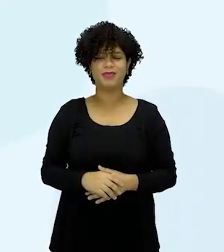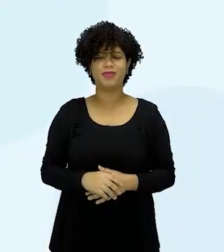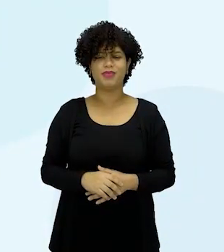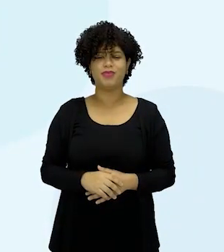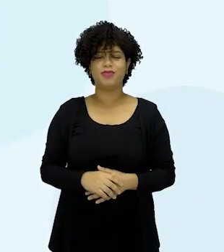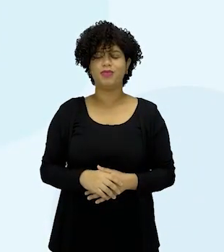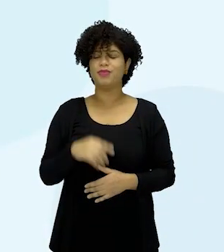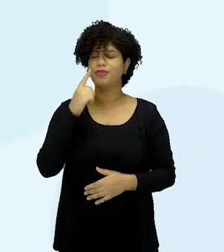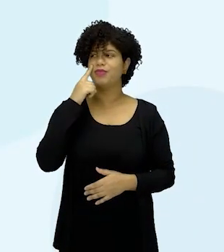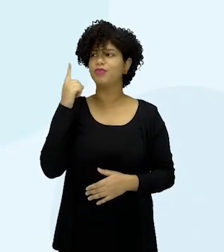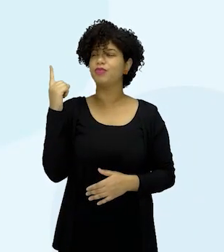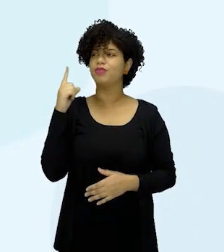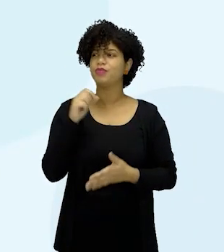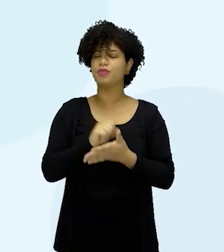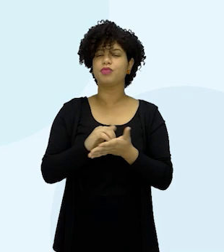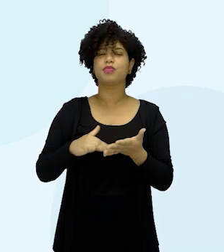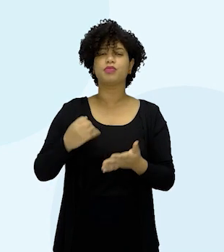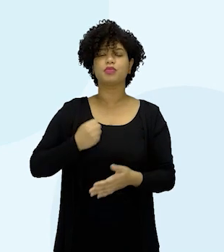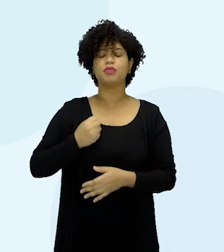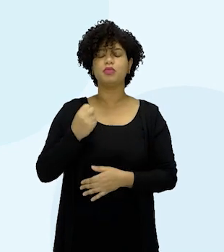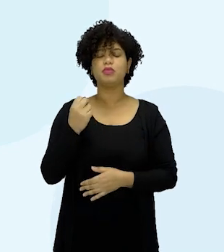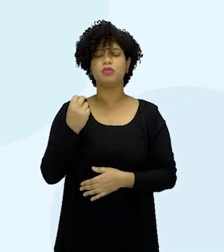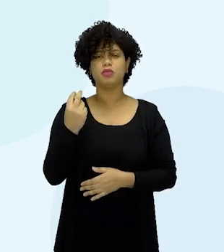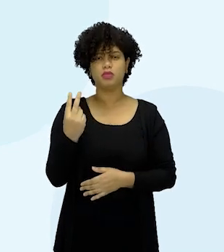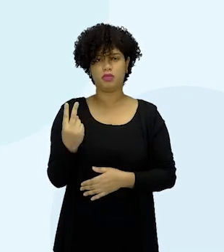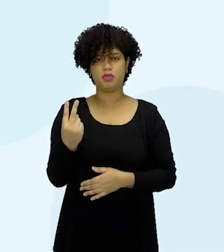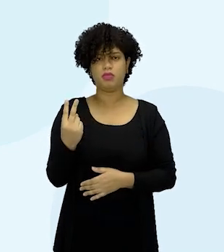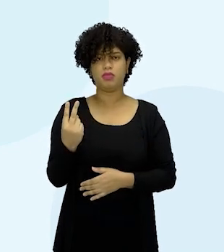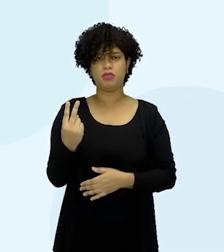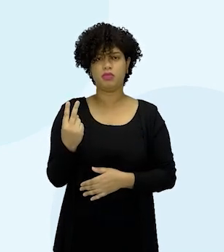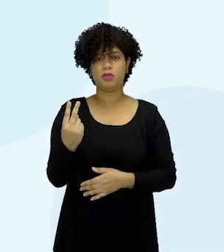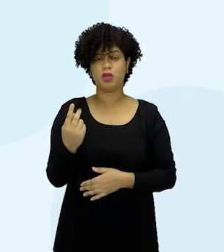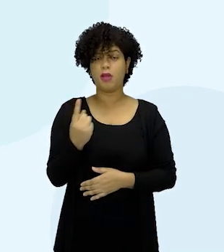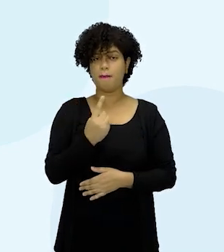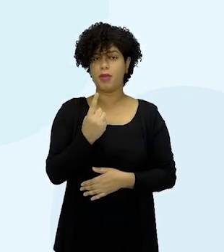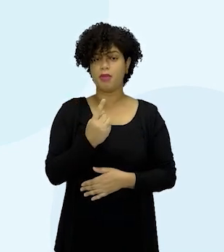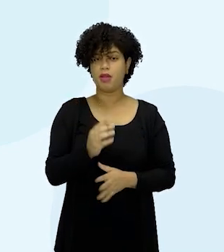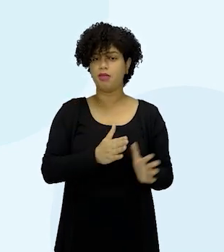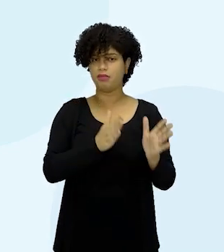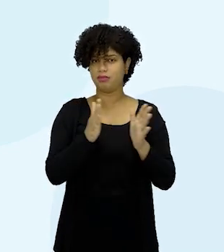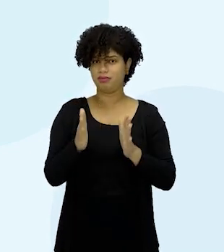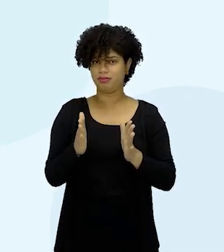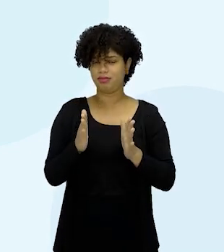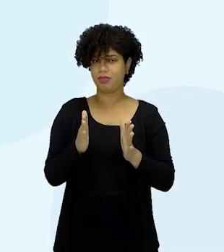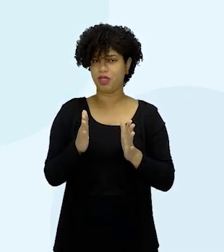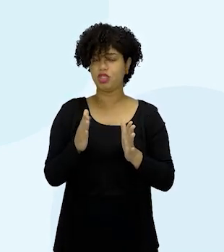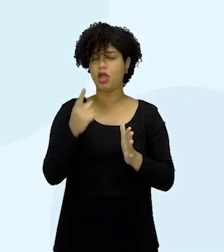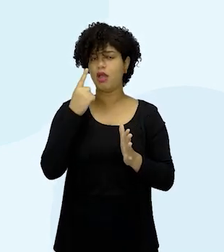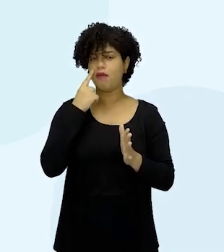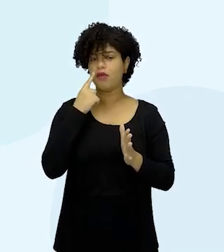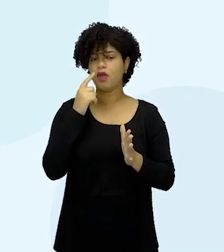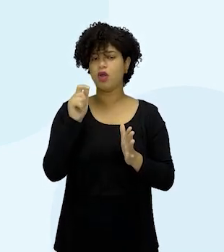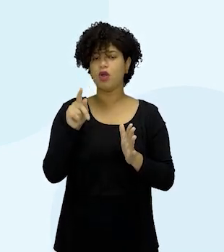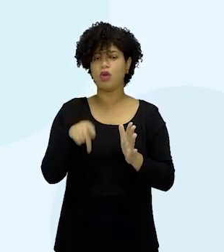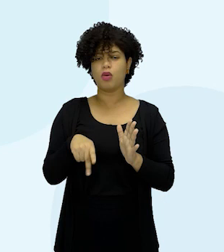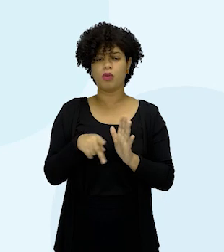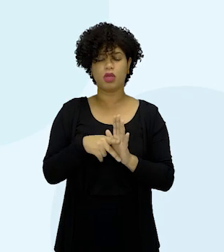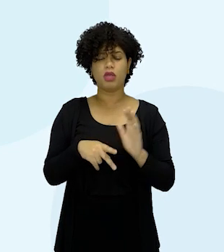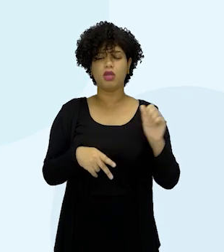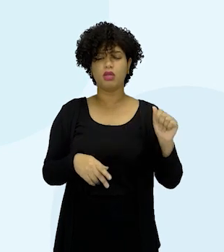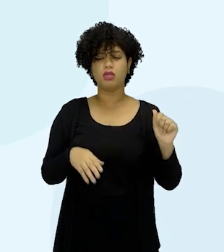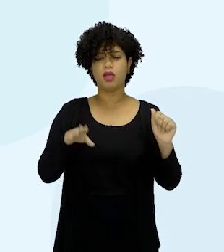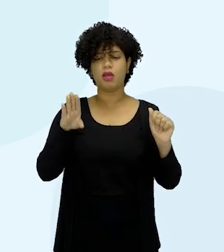na tela. Atividade 2, parte 1. Tá, parte 1. Logo, logo eu falo por quê. Bom, dados os conjuntos A,